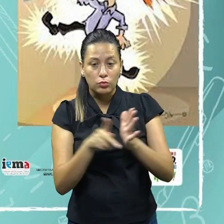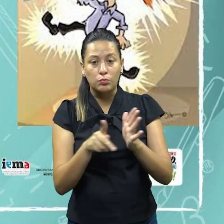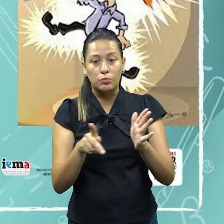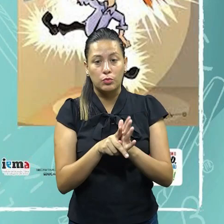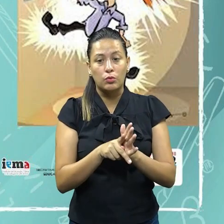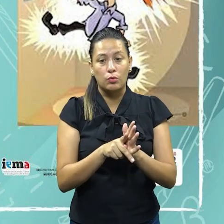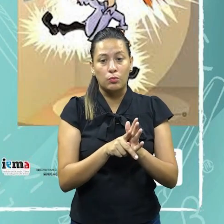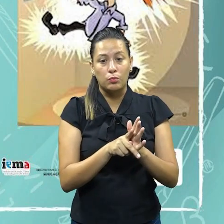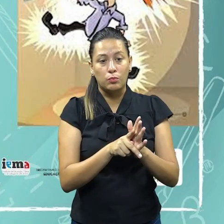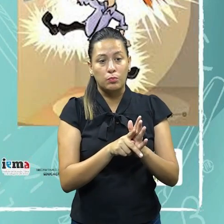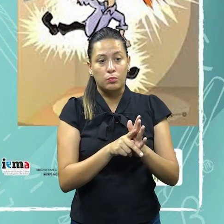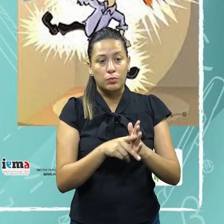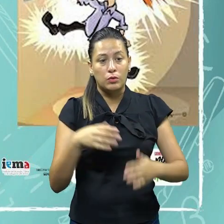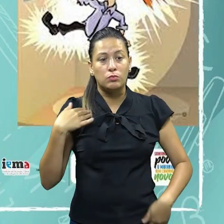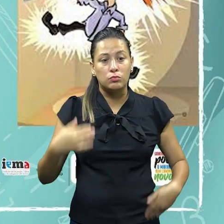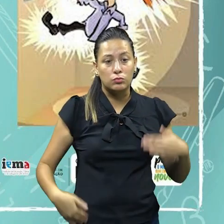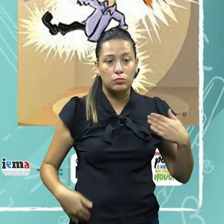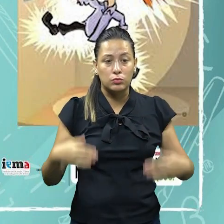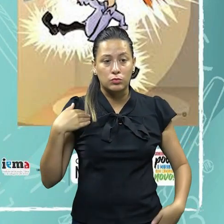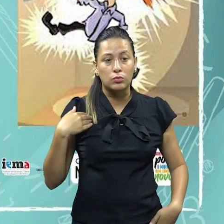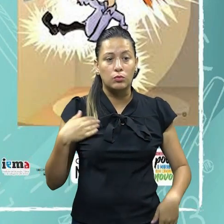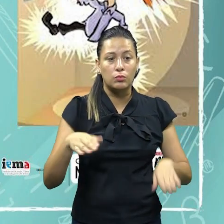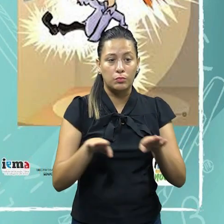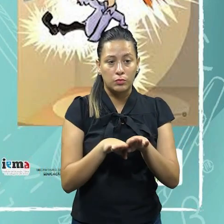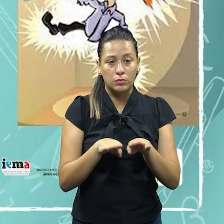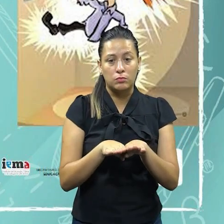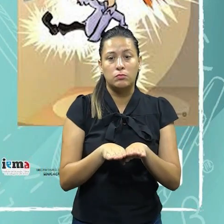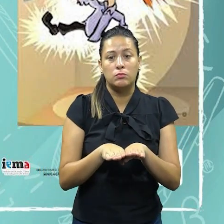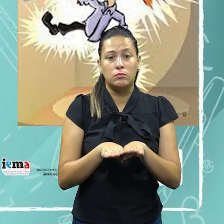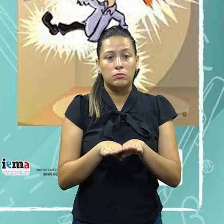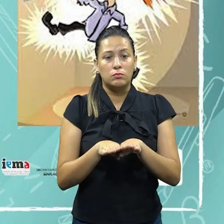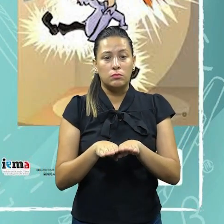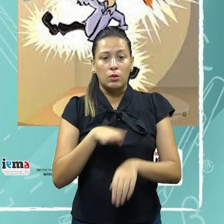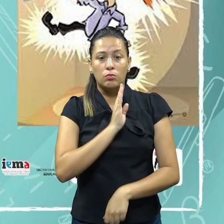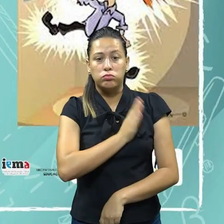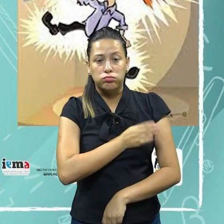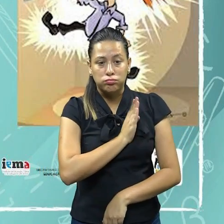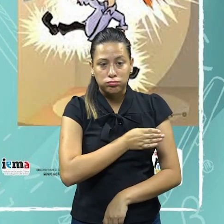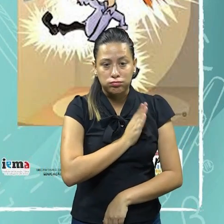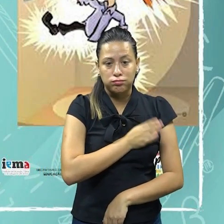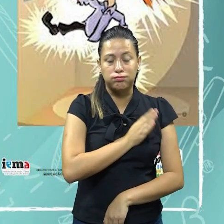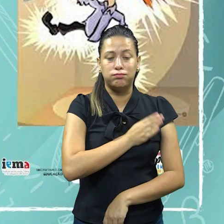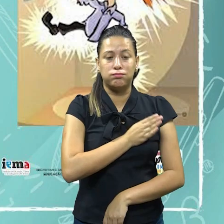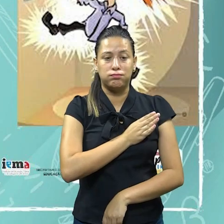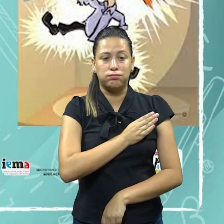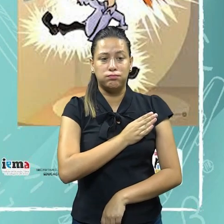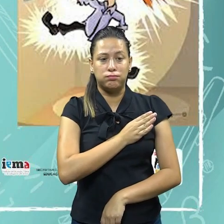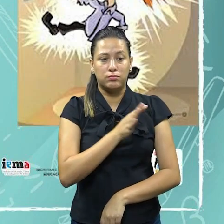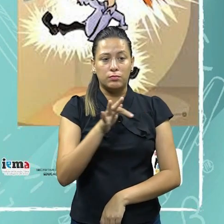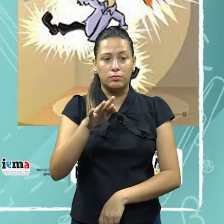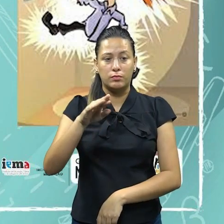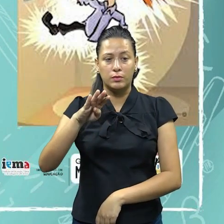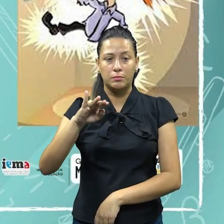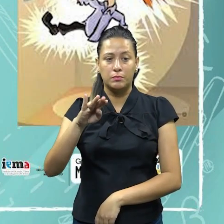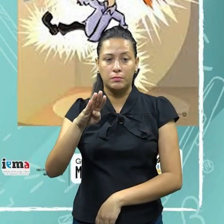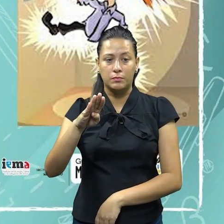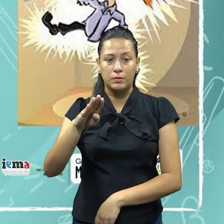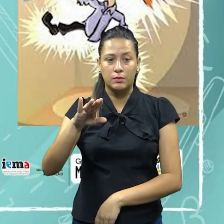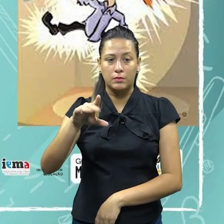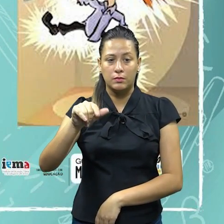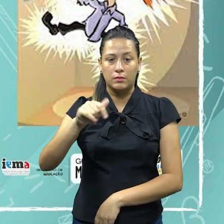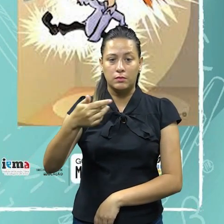a fibrilação ventricular do coração, lesões térmicas e não